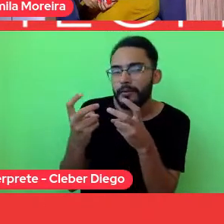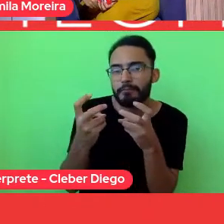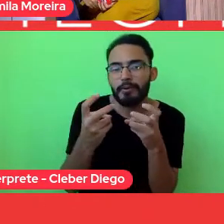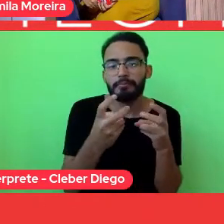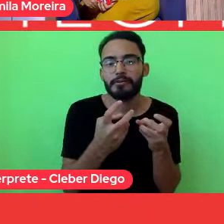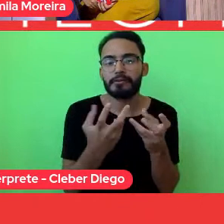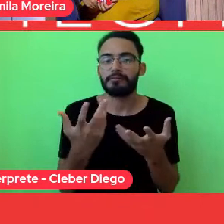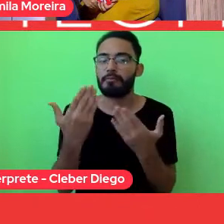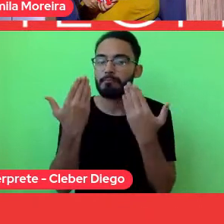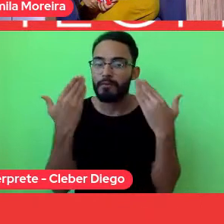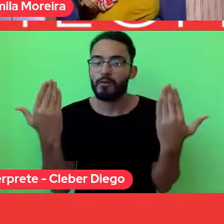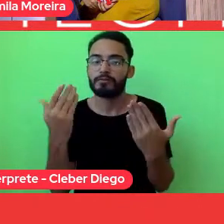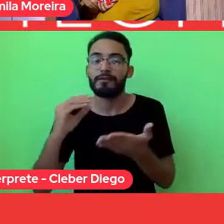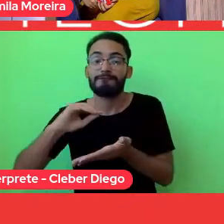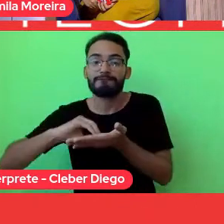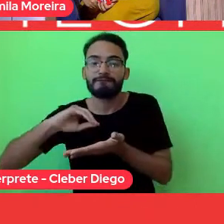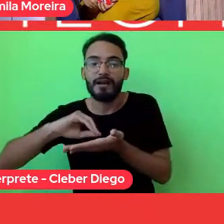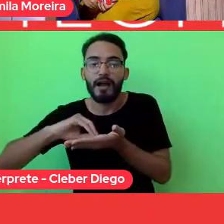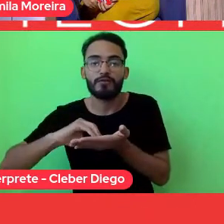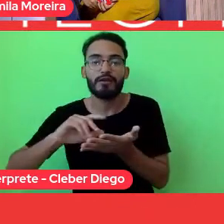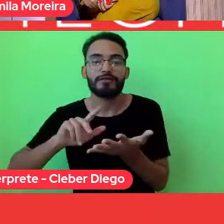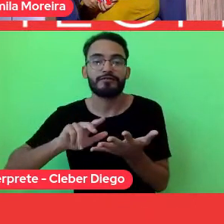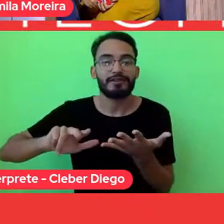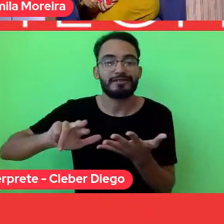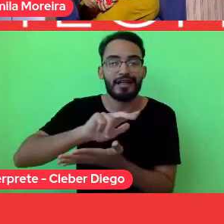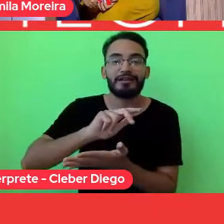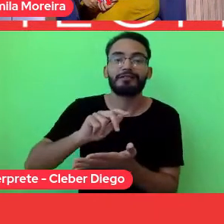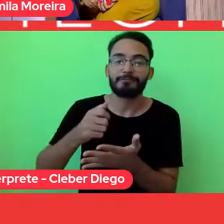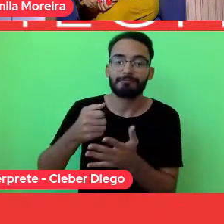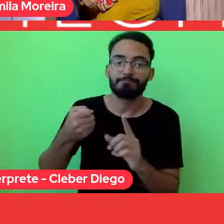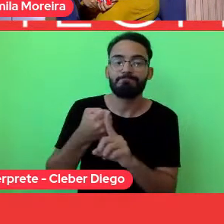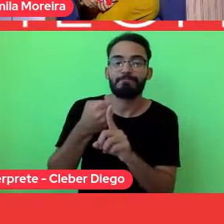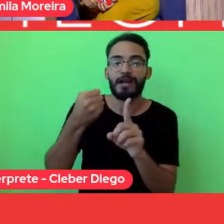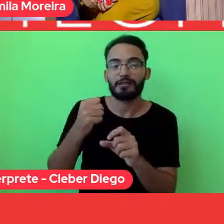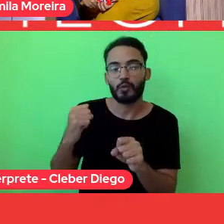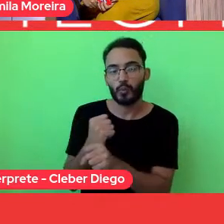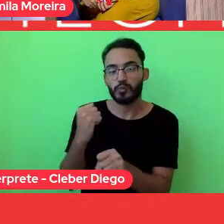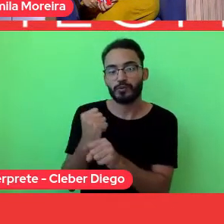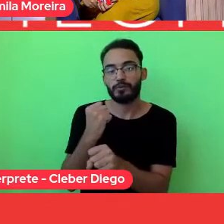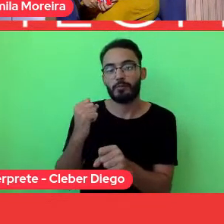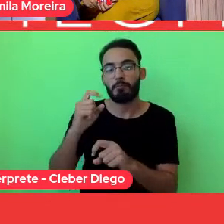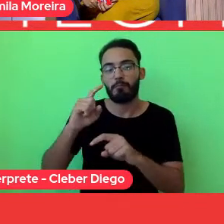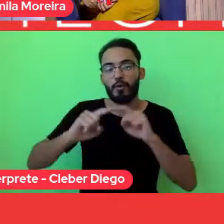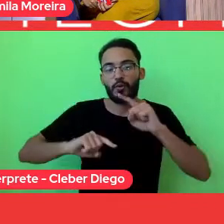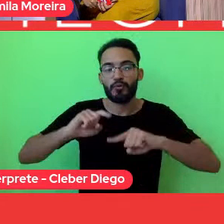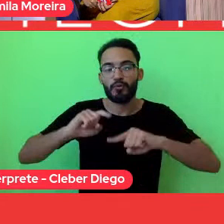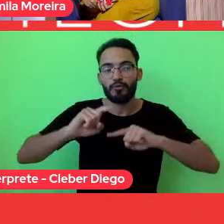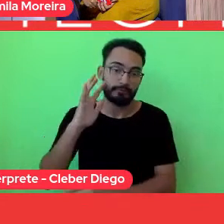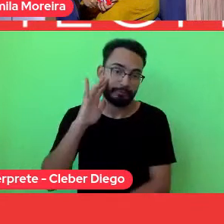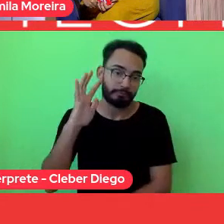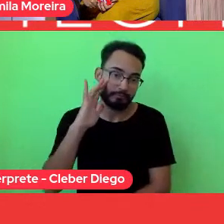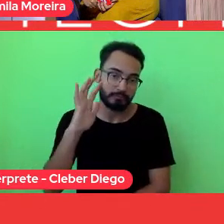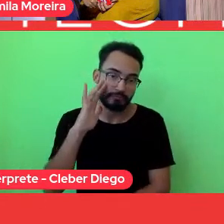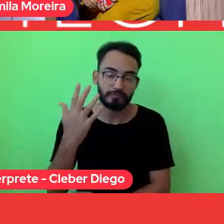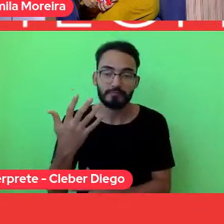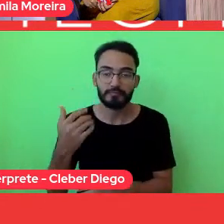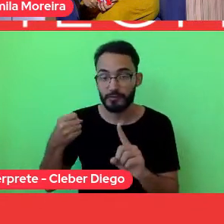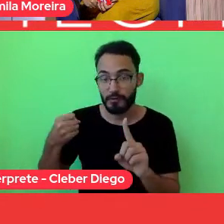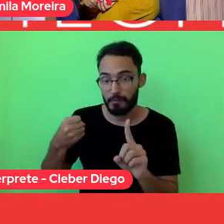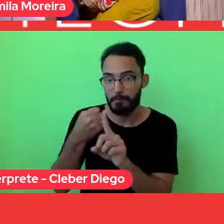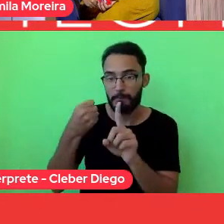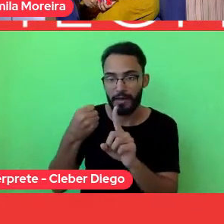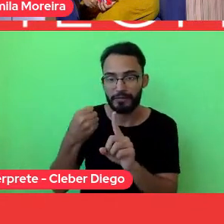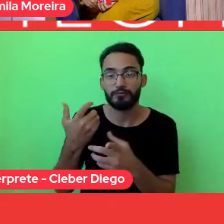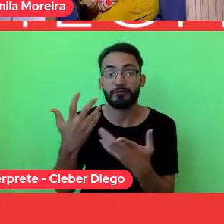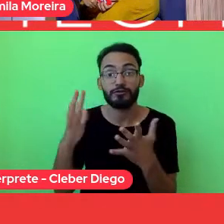onde mostra o tanto que a falta de diversidade impacta na construção de produtos. E aí, pensando aqui, o impacto que